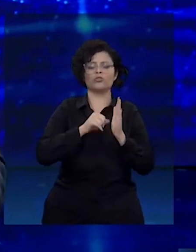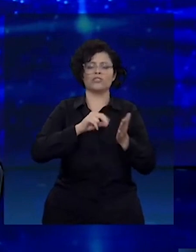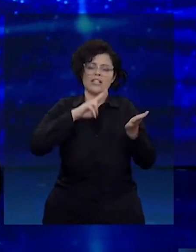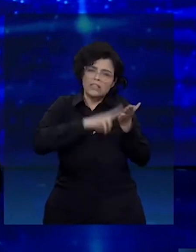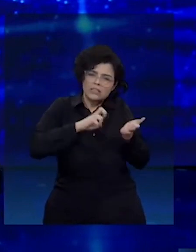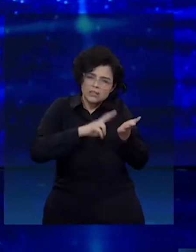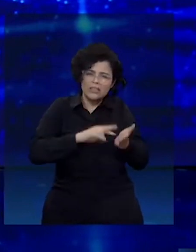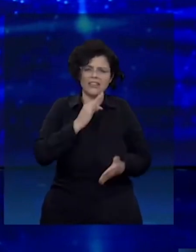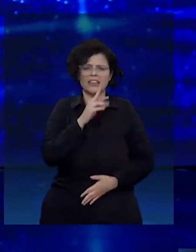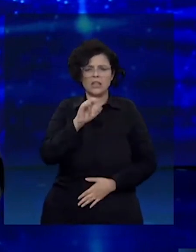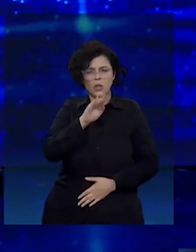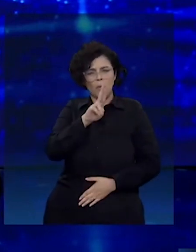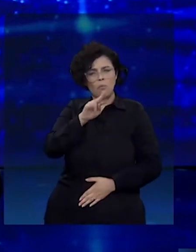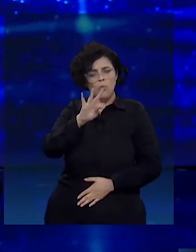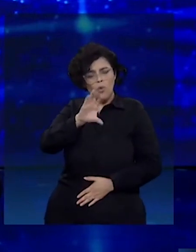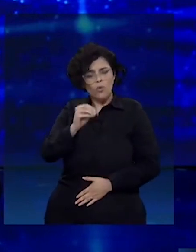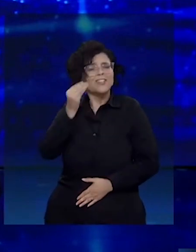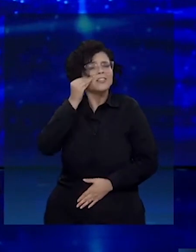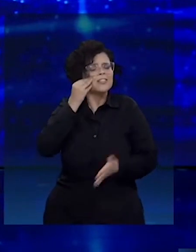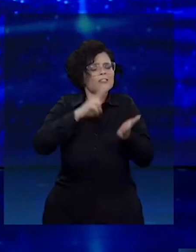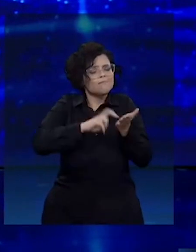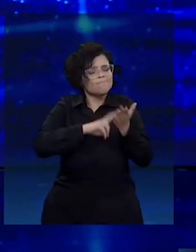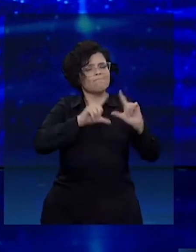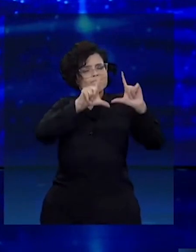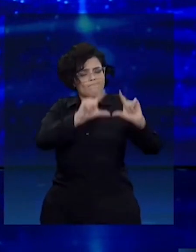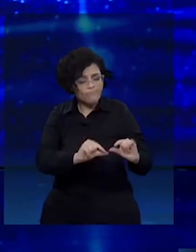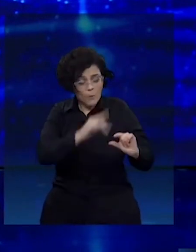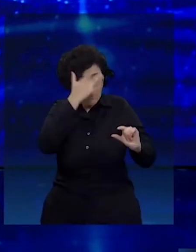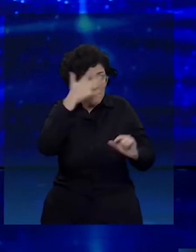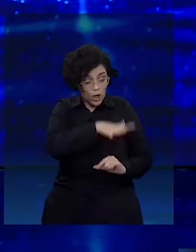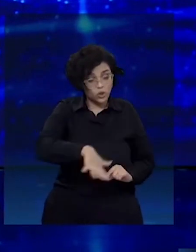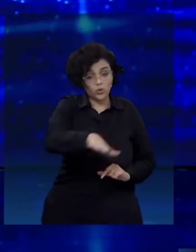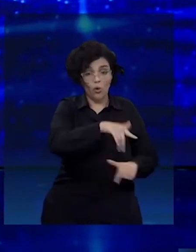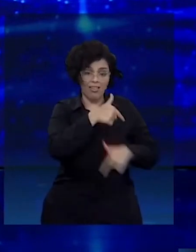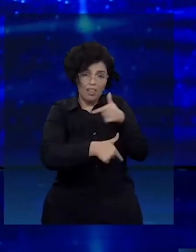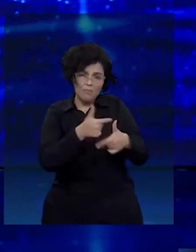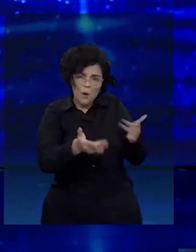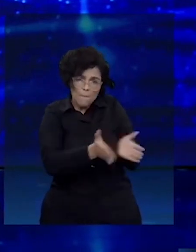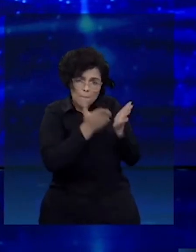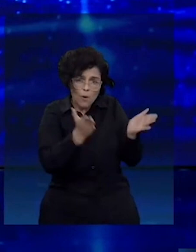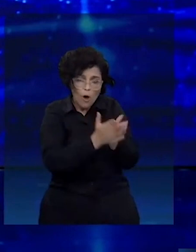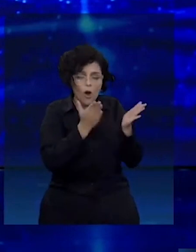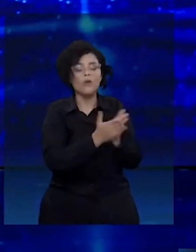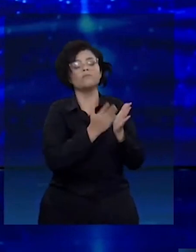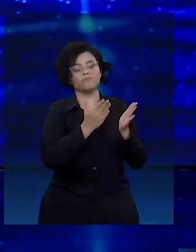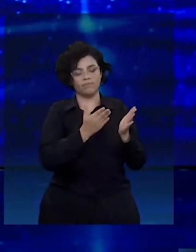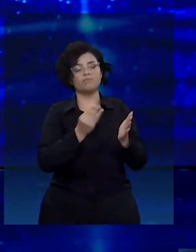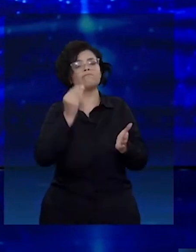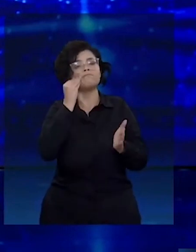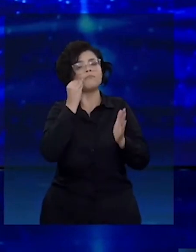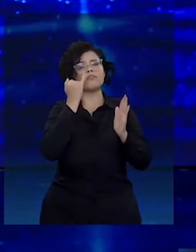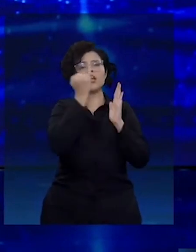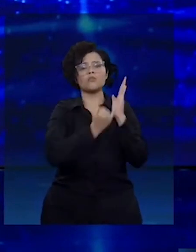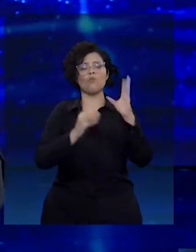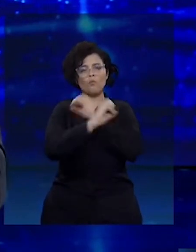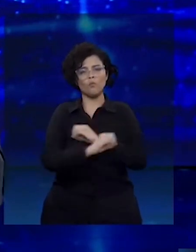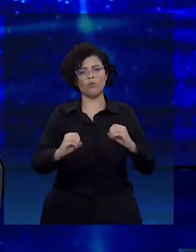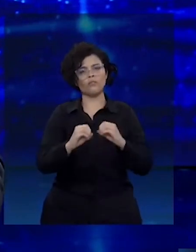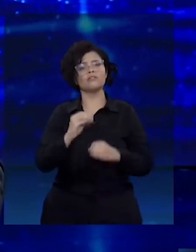reforma tributária, taxar menos os mais pobres, os trabalhadores. Por isso é que nós propomos uma isenção